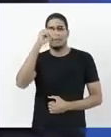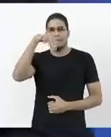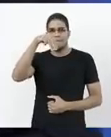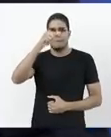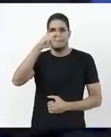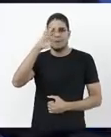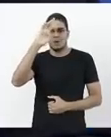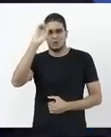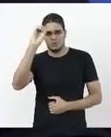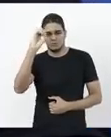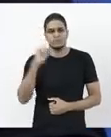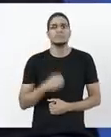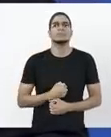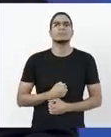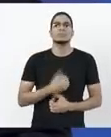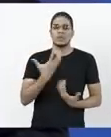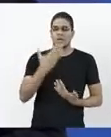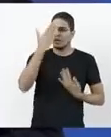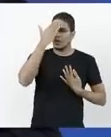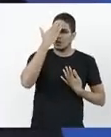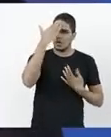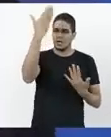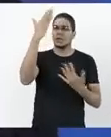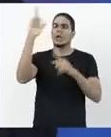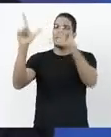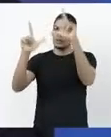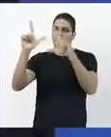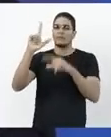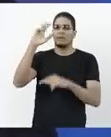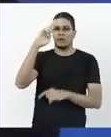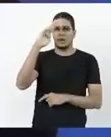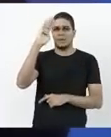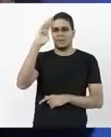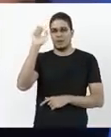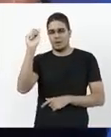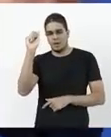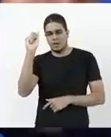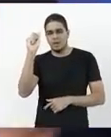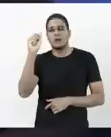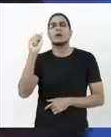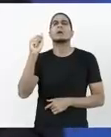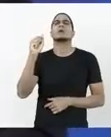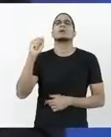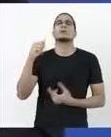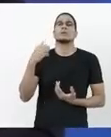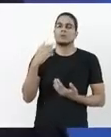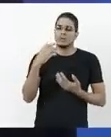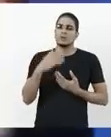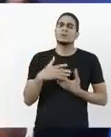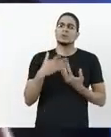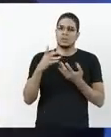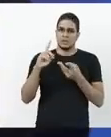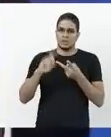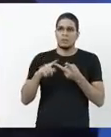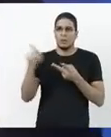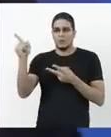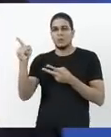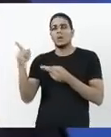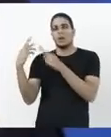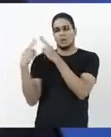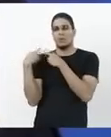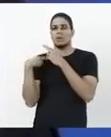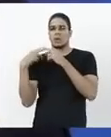Eu quero agradecer à direção da RBA, ao mediador e a toda a população de Belém por estarem nos